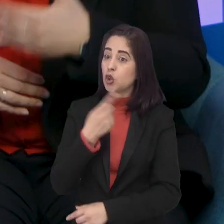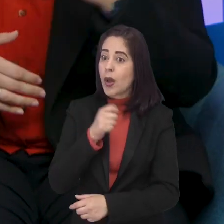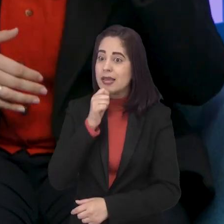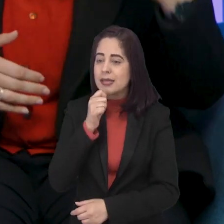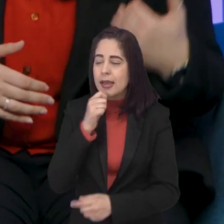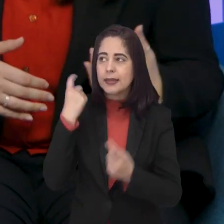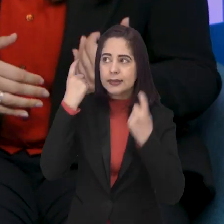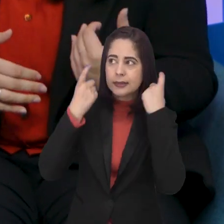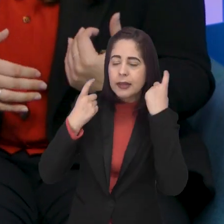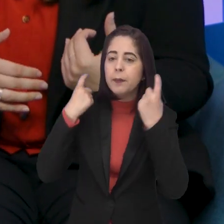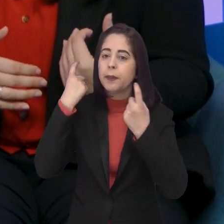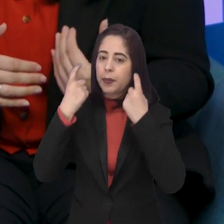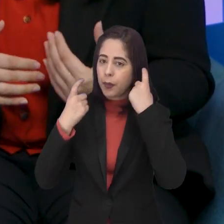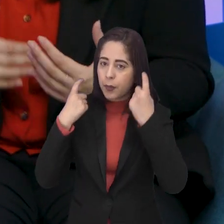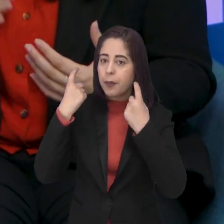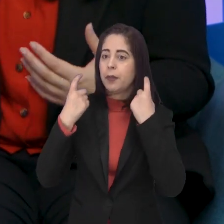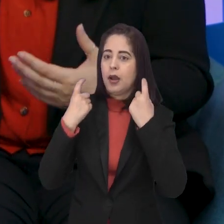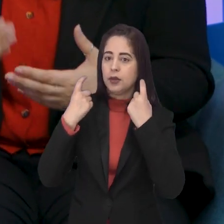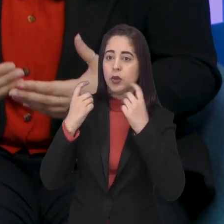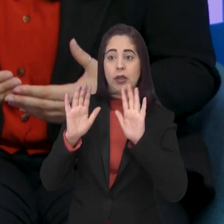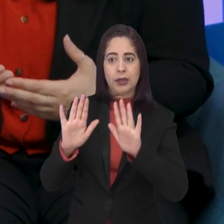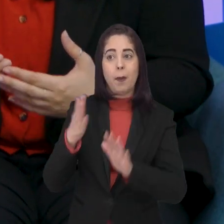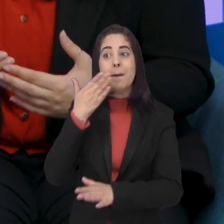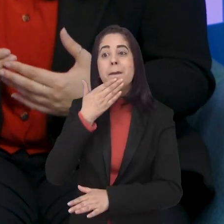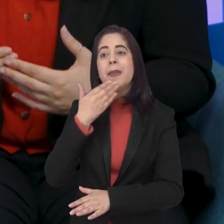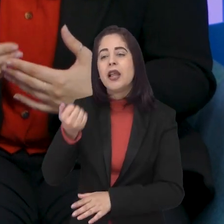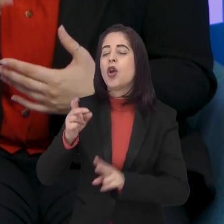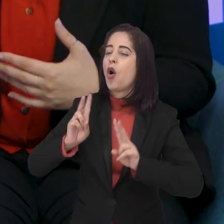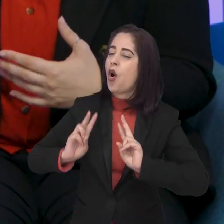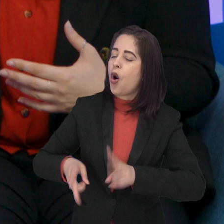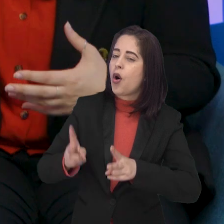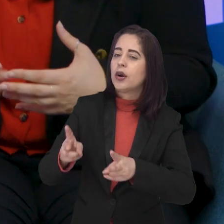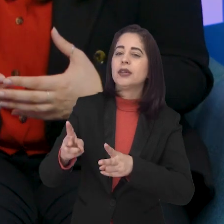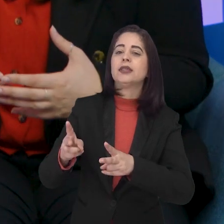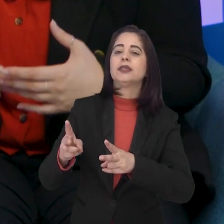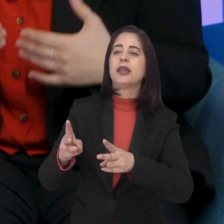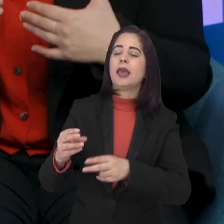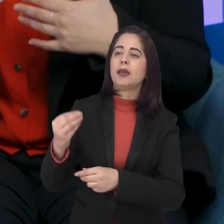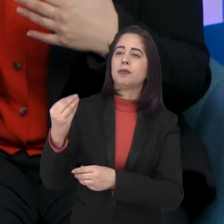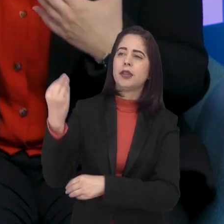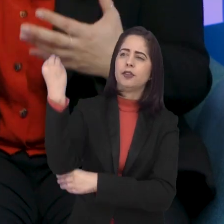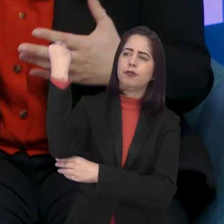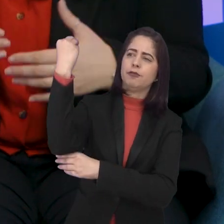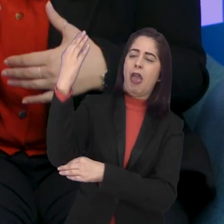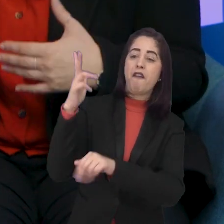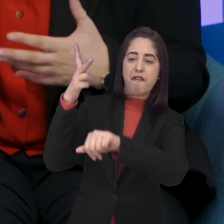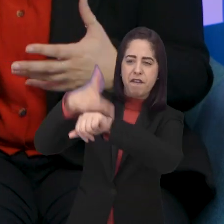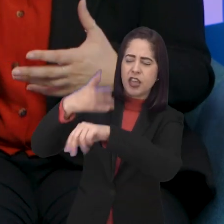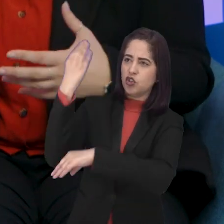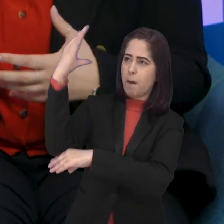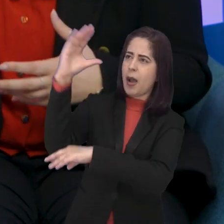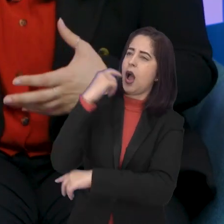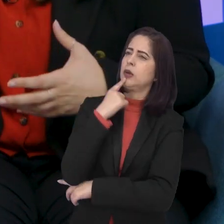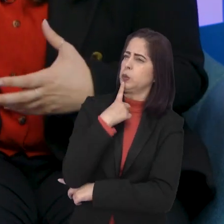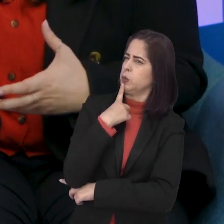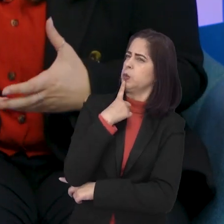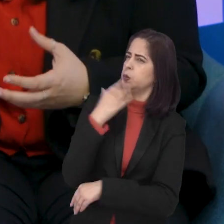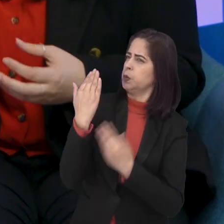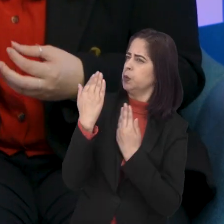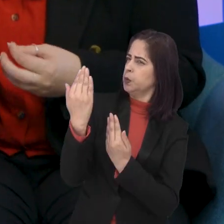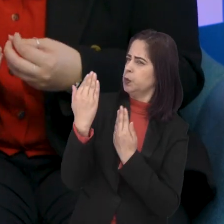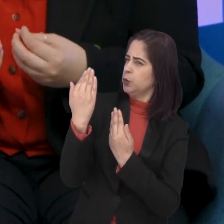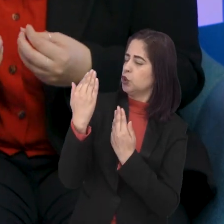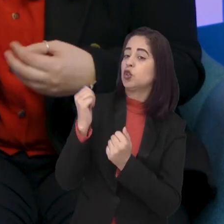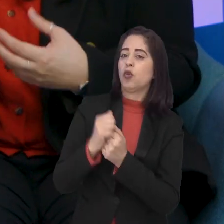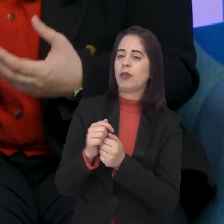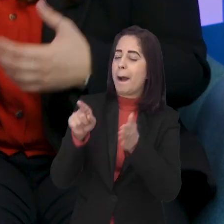preocupação desde lá do início, né, então conferir os fatos, conferir isso que o Limão falou, se um vídeo ou uma matéria ataca um